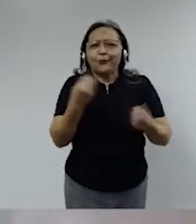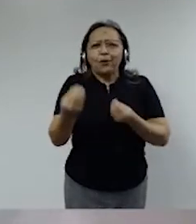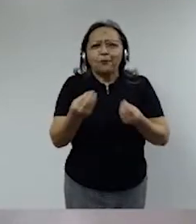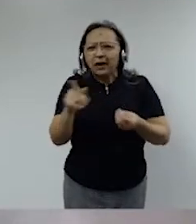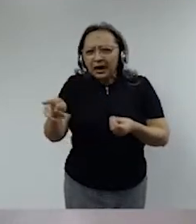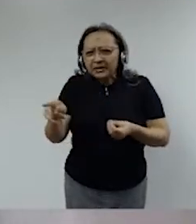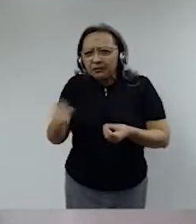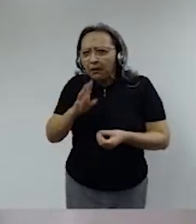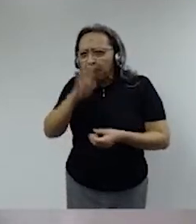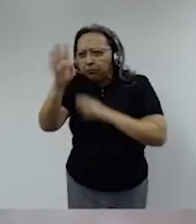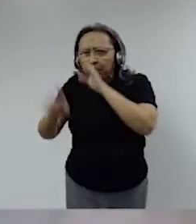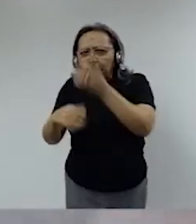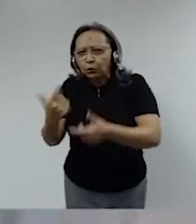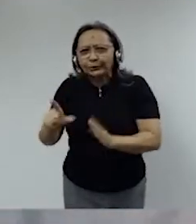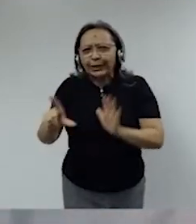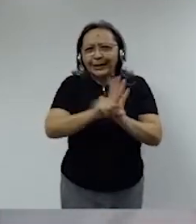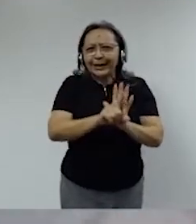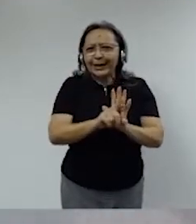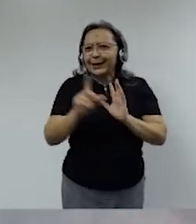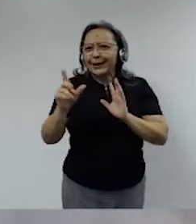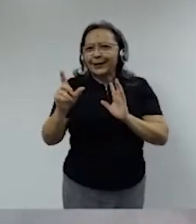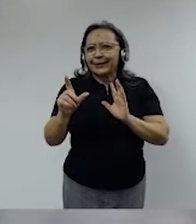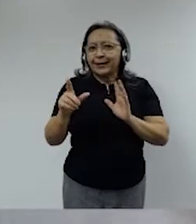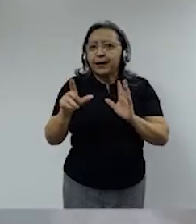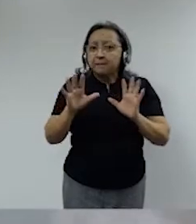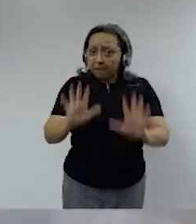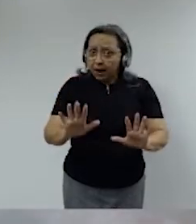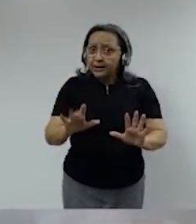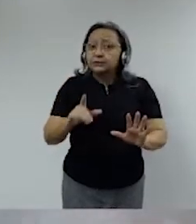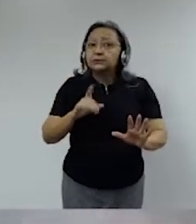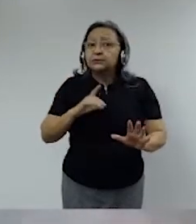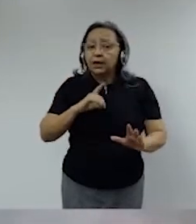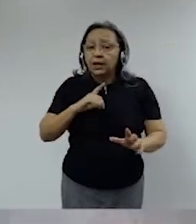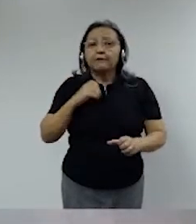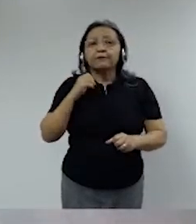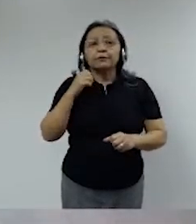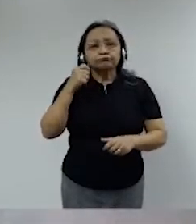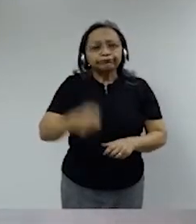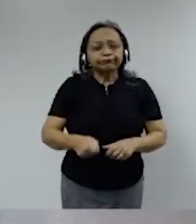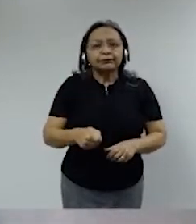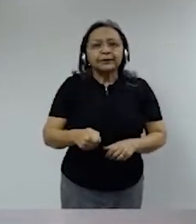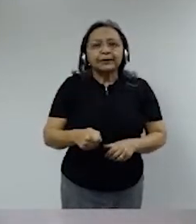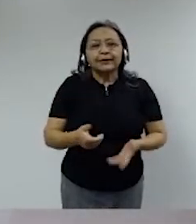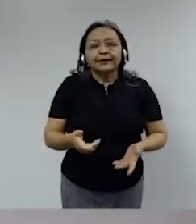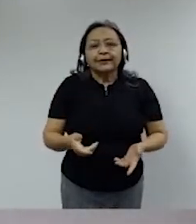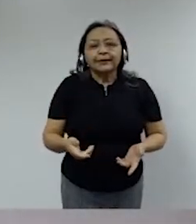mas elas acabaram se impondo no bom sentido, né, e foram